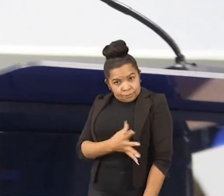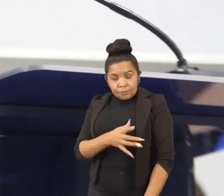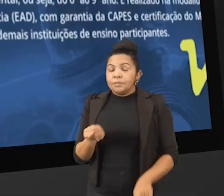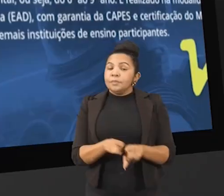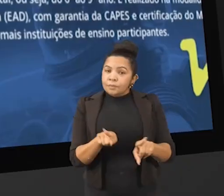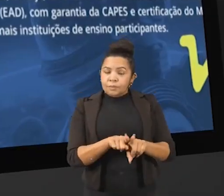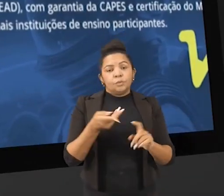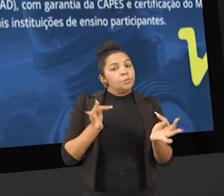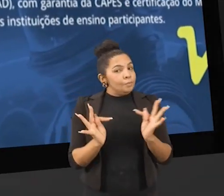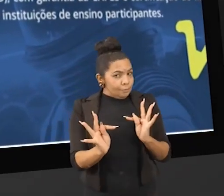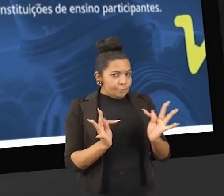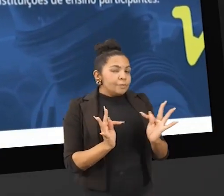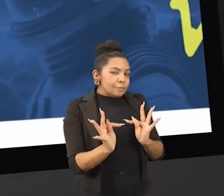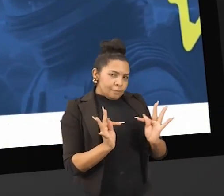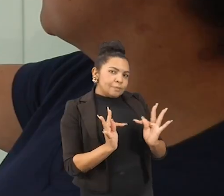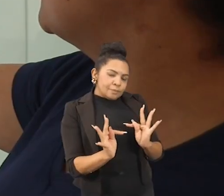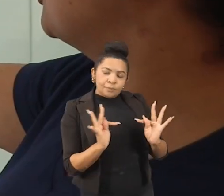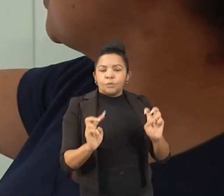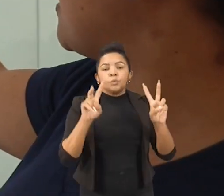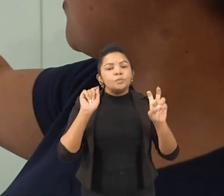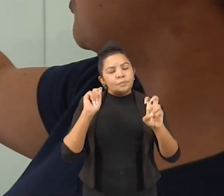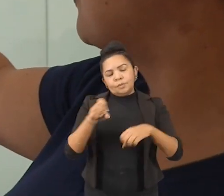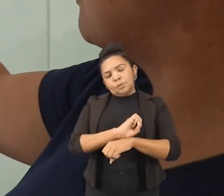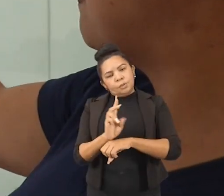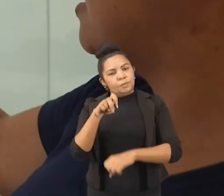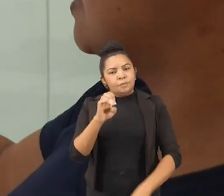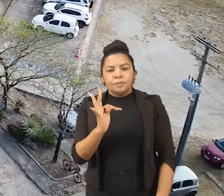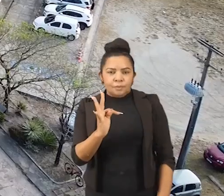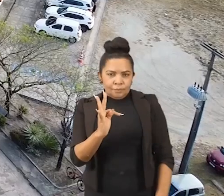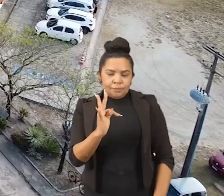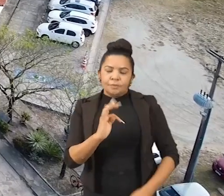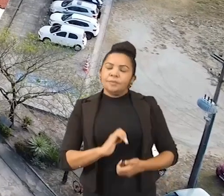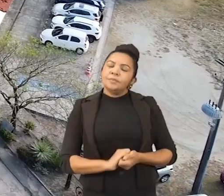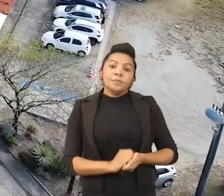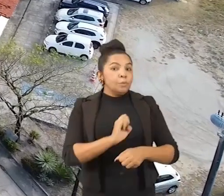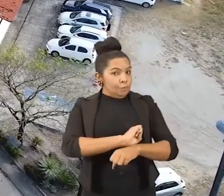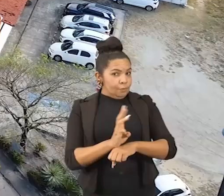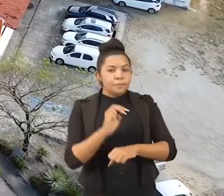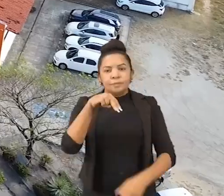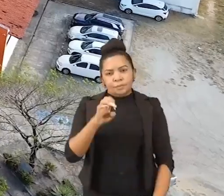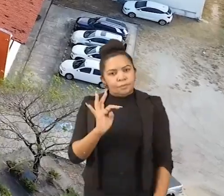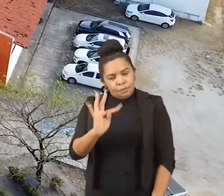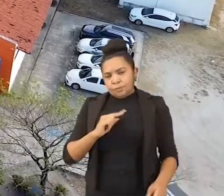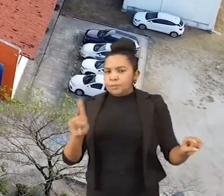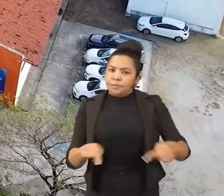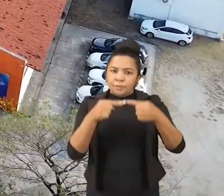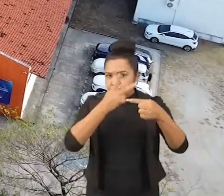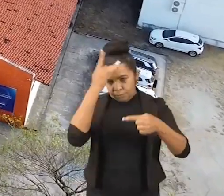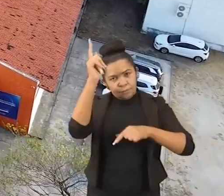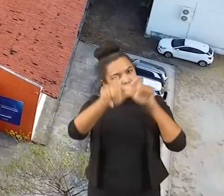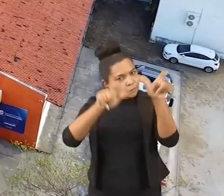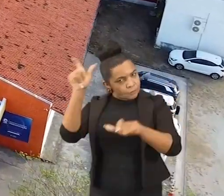educação, inovação e tecnologia. Somos o Emanet.